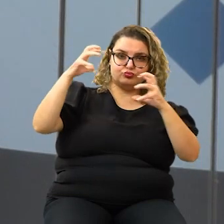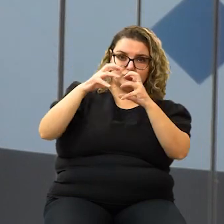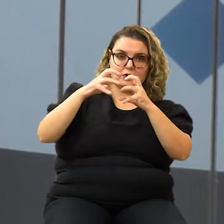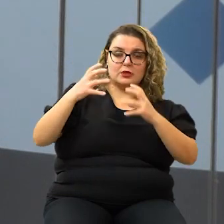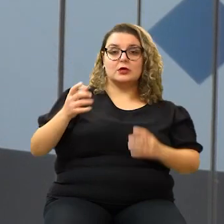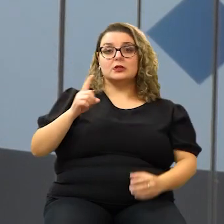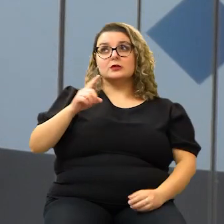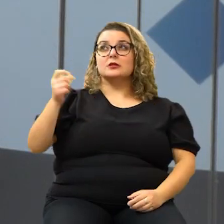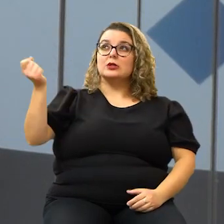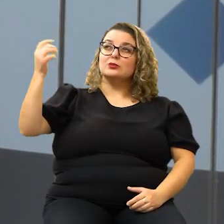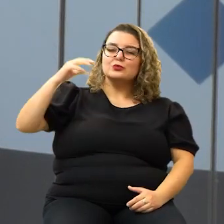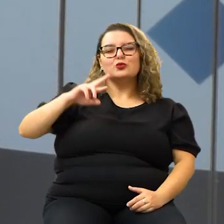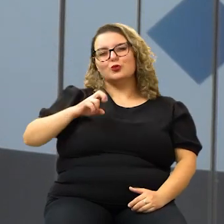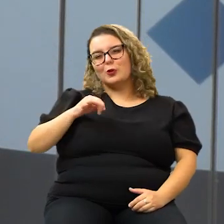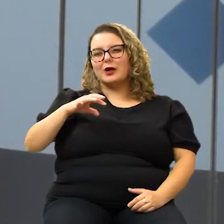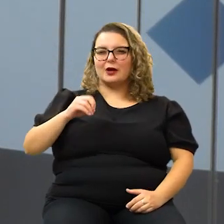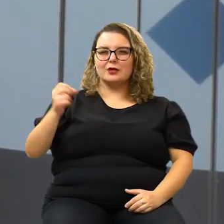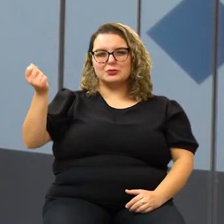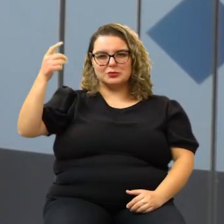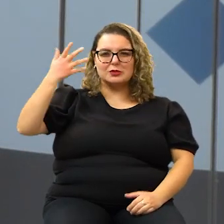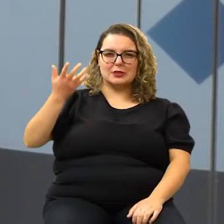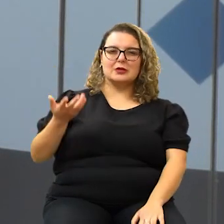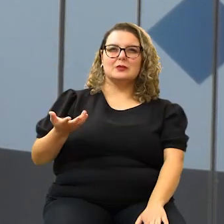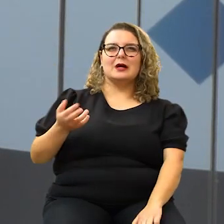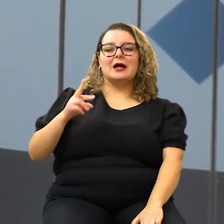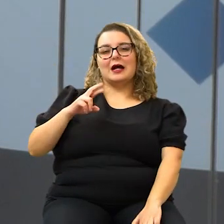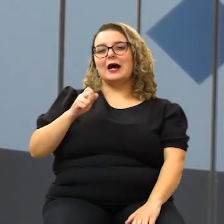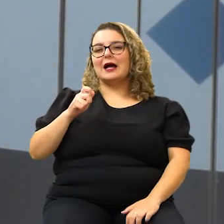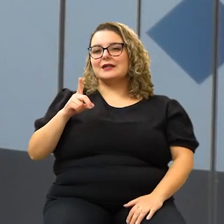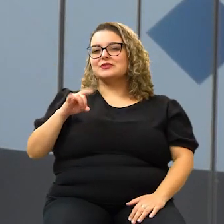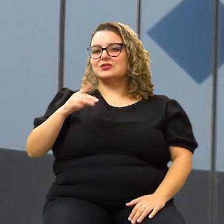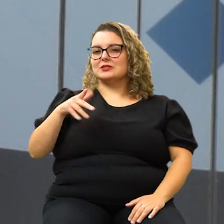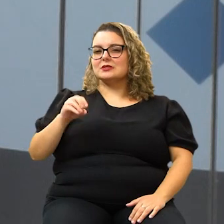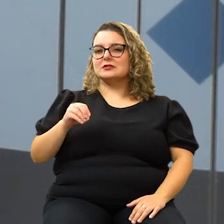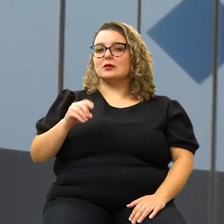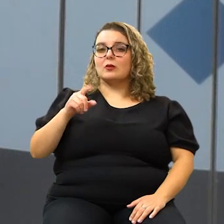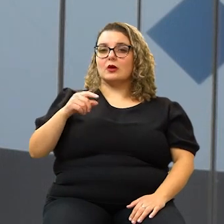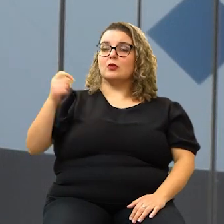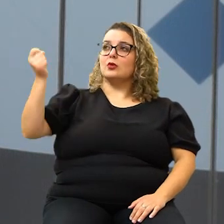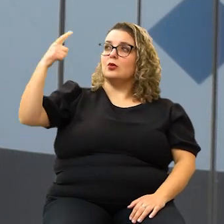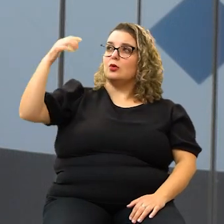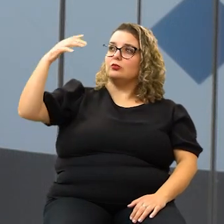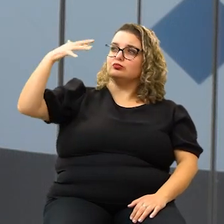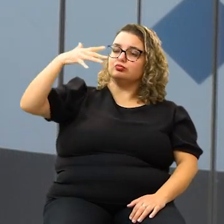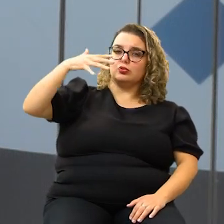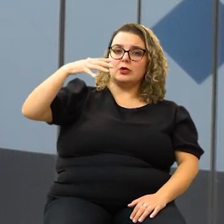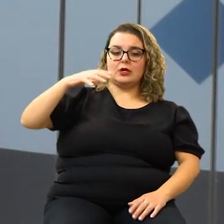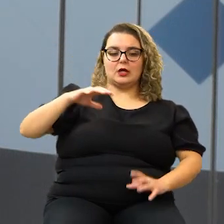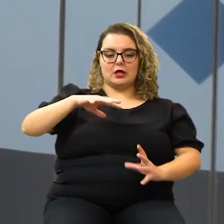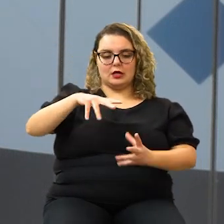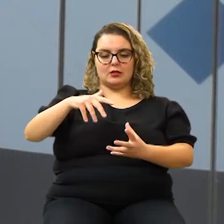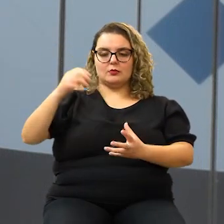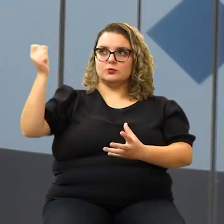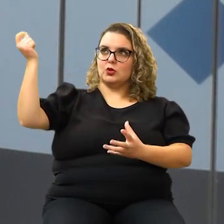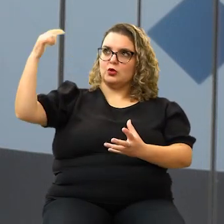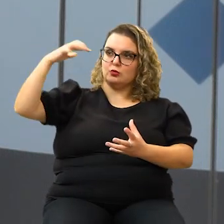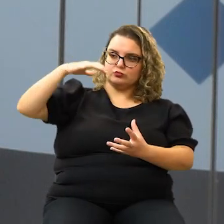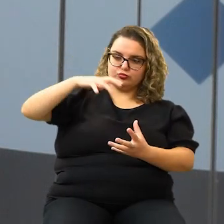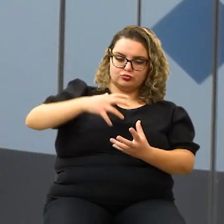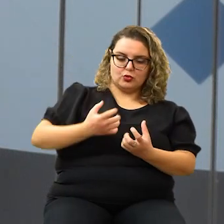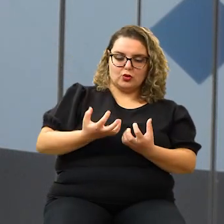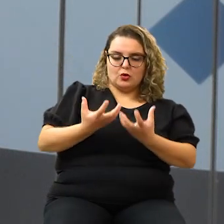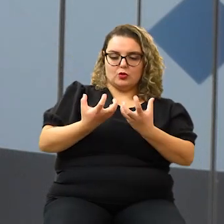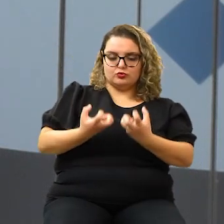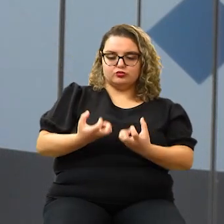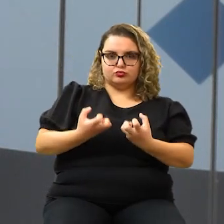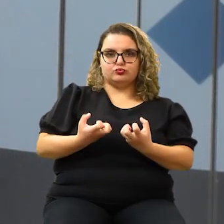da radiação solar, propriamente dita, né? Porque a radiação é que é emitida, ou seja, a Terra, ela recebe a energia que vem do